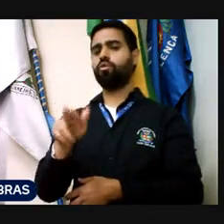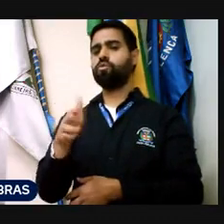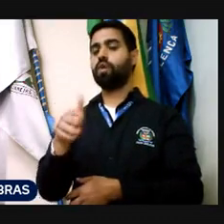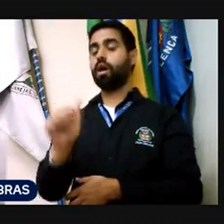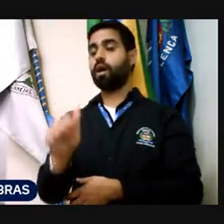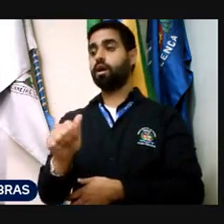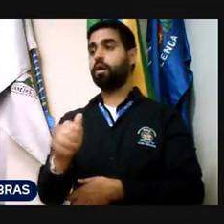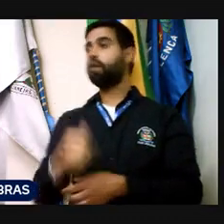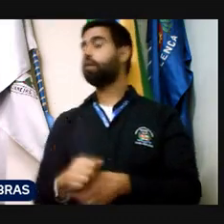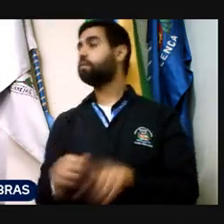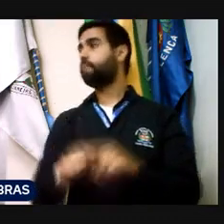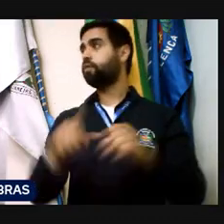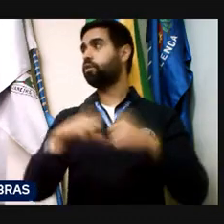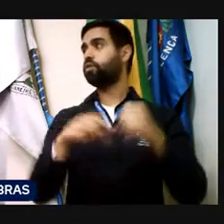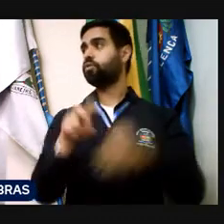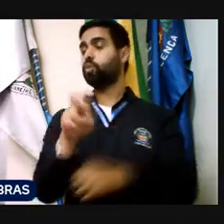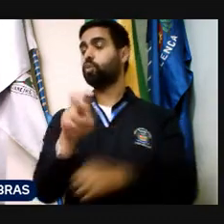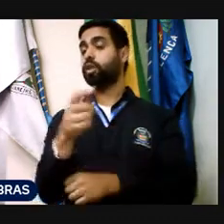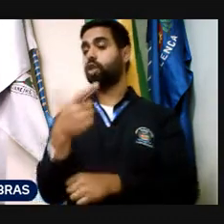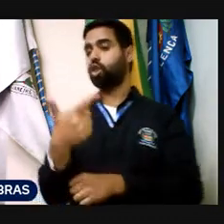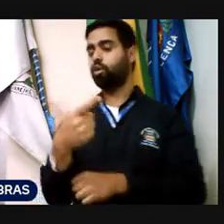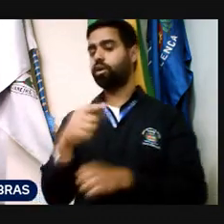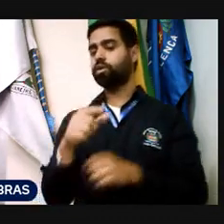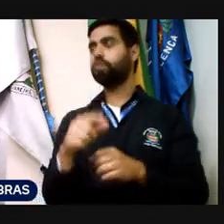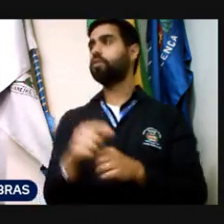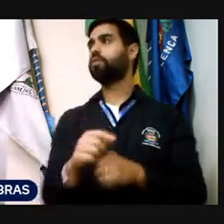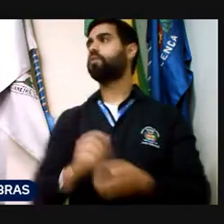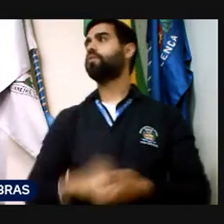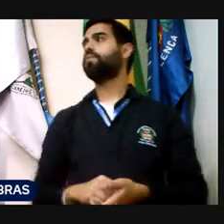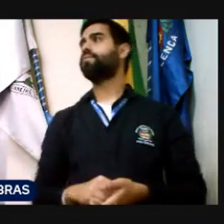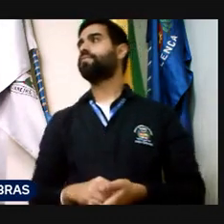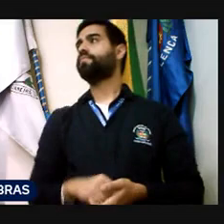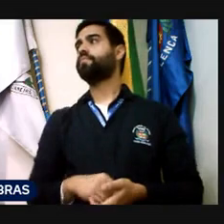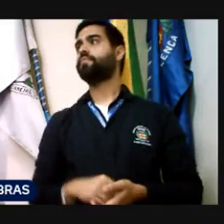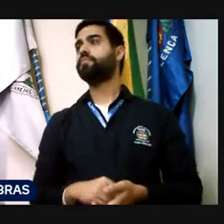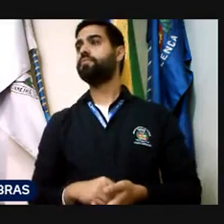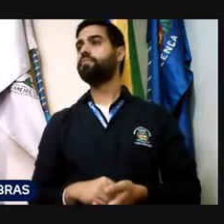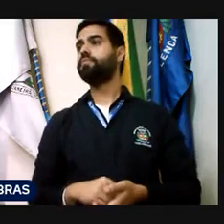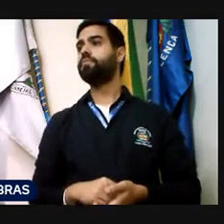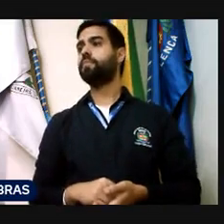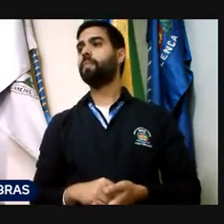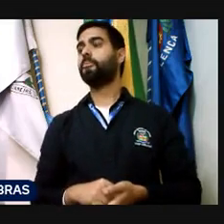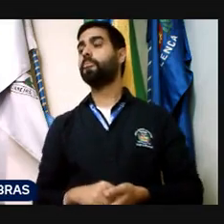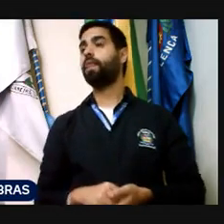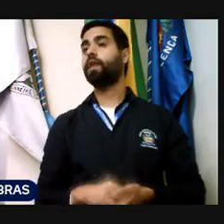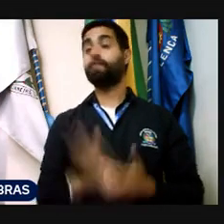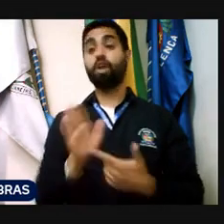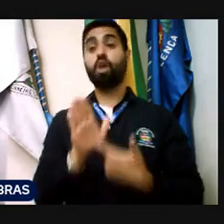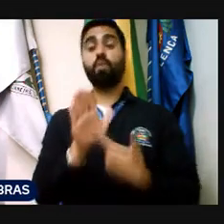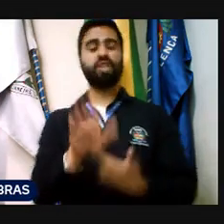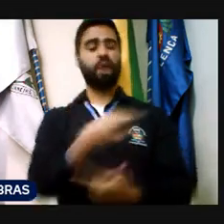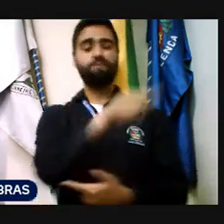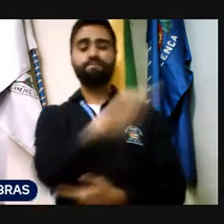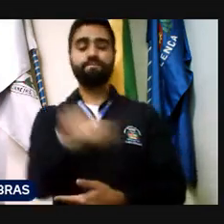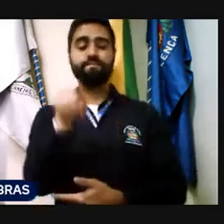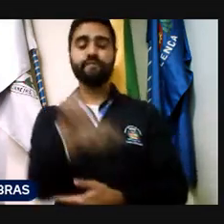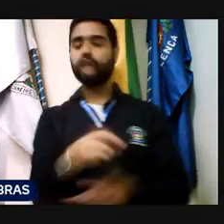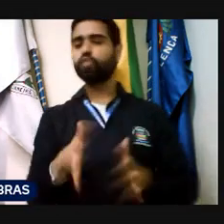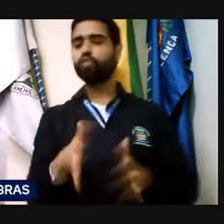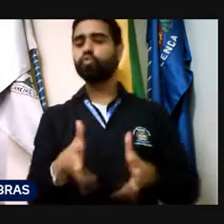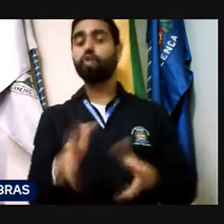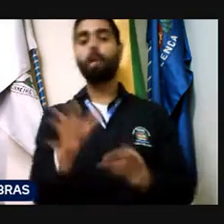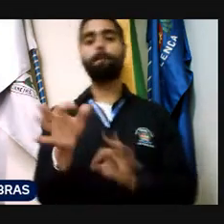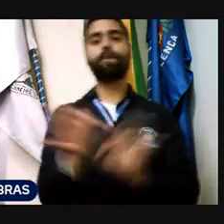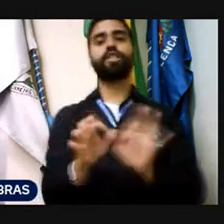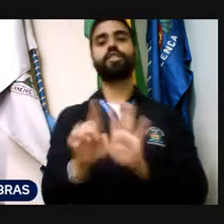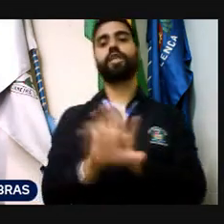legais, com fulcro no artigo 52, parágrafo 1º e artigo 69, inciso 4 da Lei Orgânica, vem apresentar veto total ao projeto